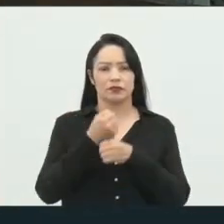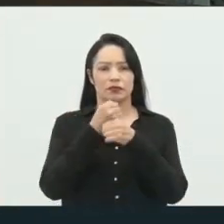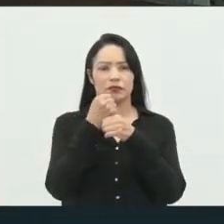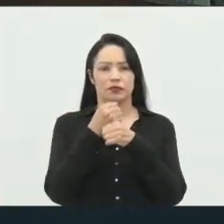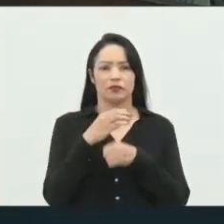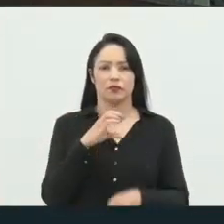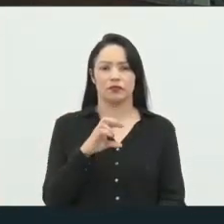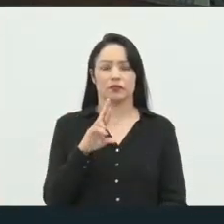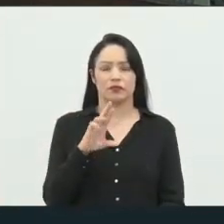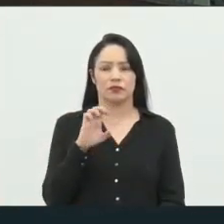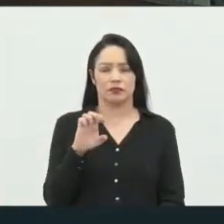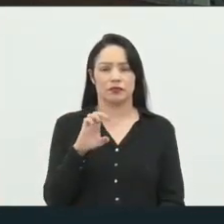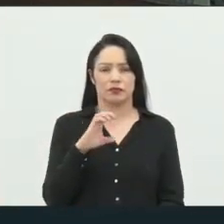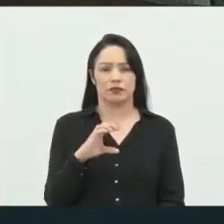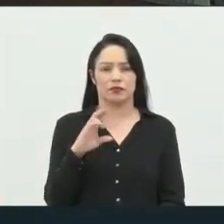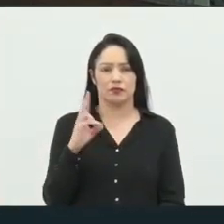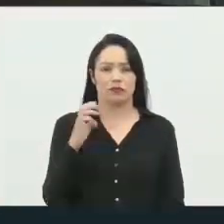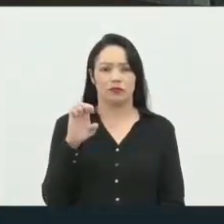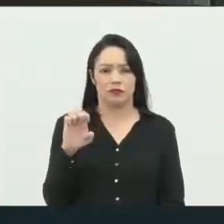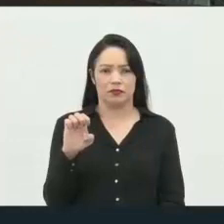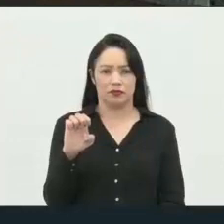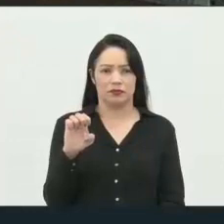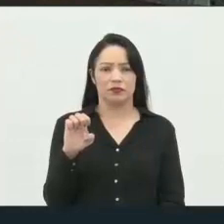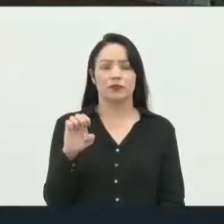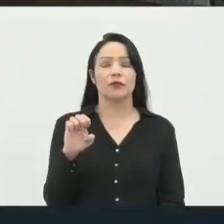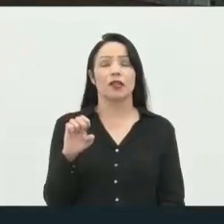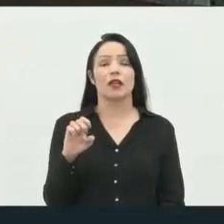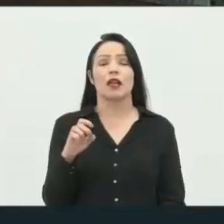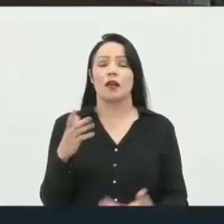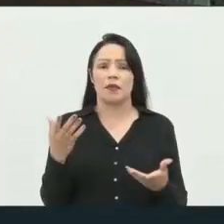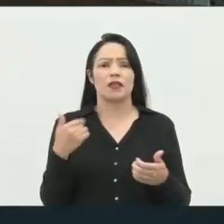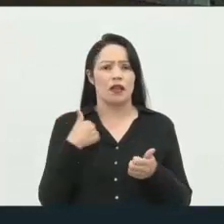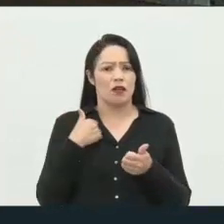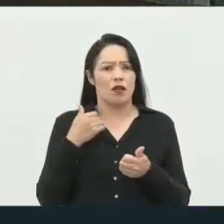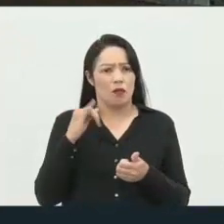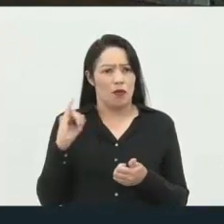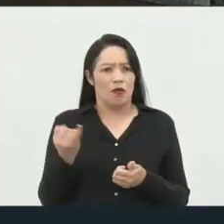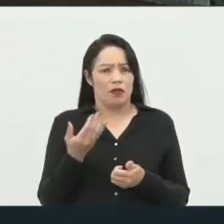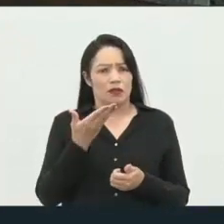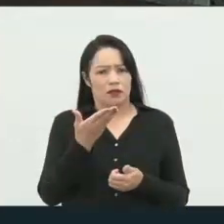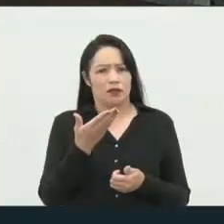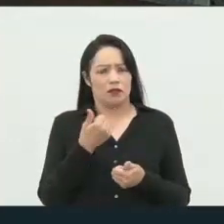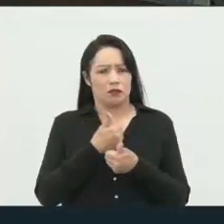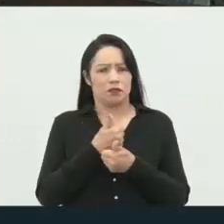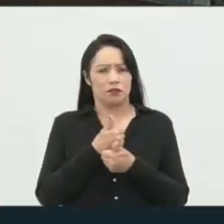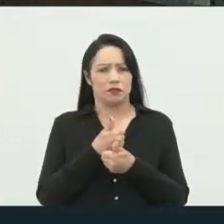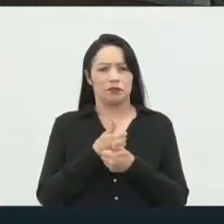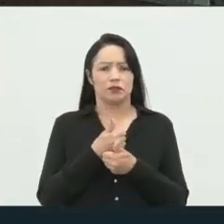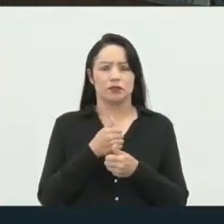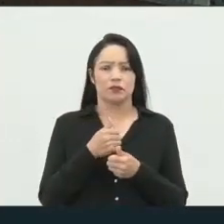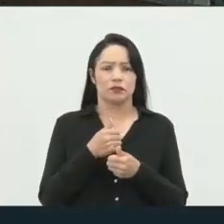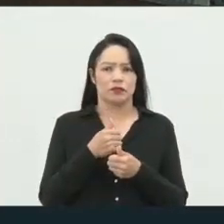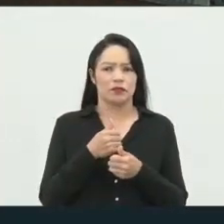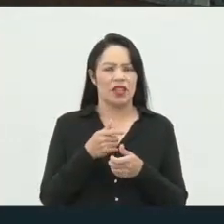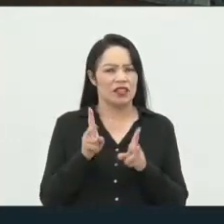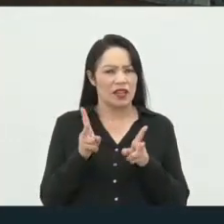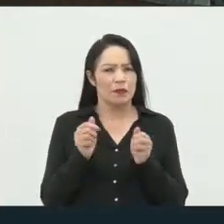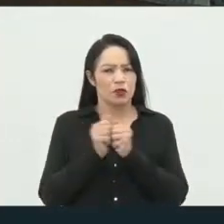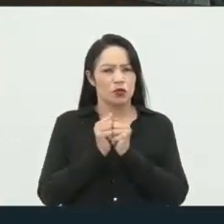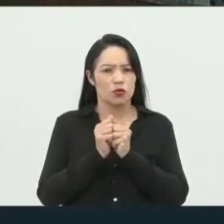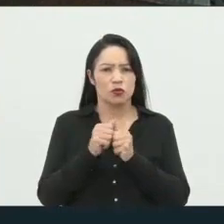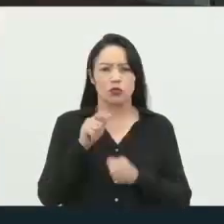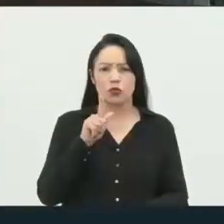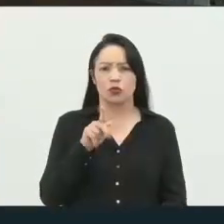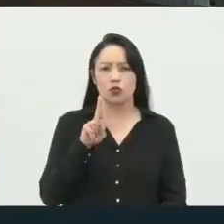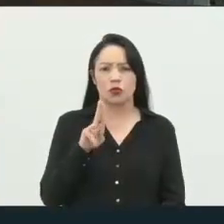região do Vila Branca e aproveitando até a proximidade que vossa excelência tem com prefeito Ruth Jorginho Acho que até de